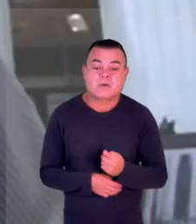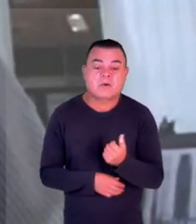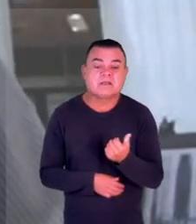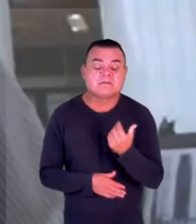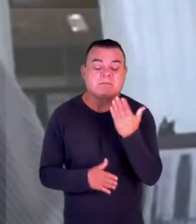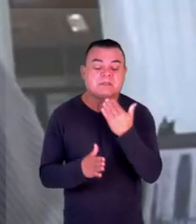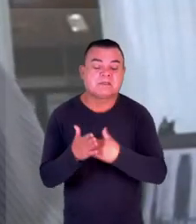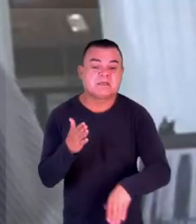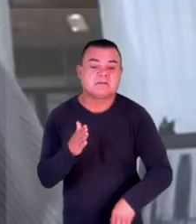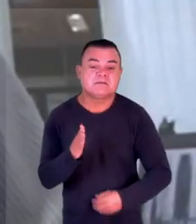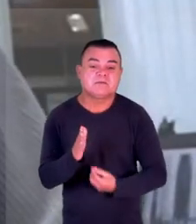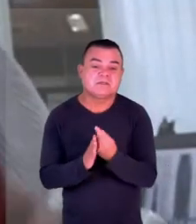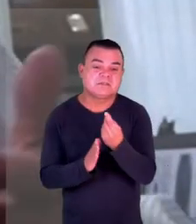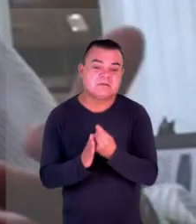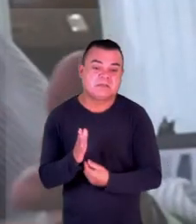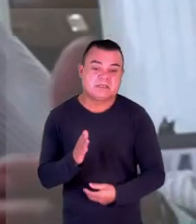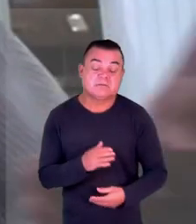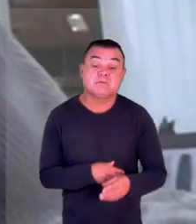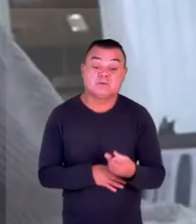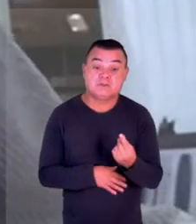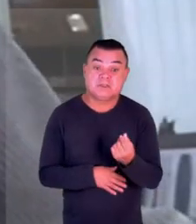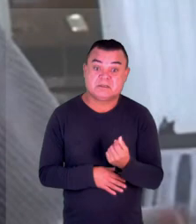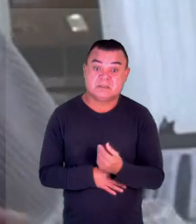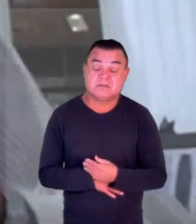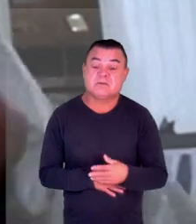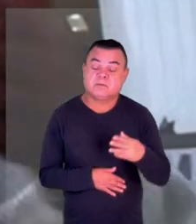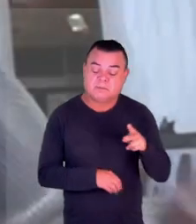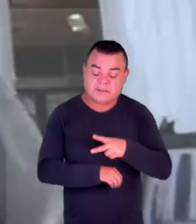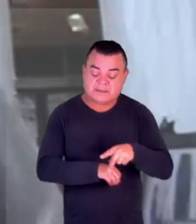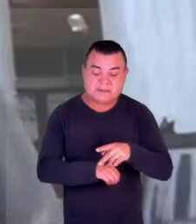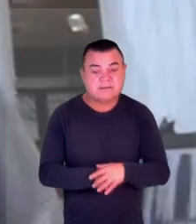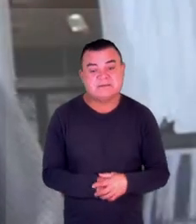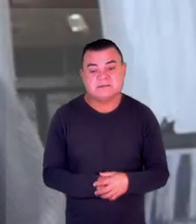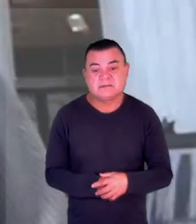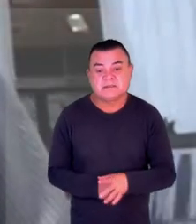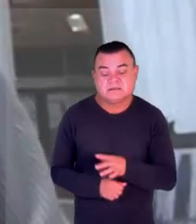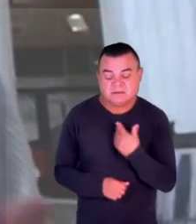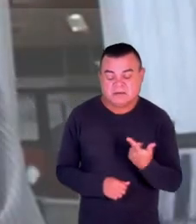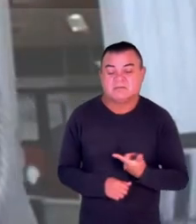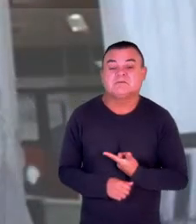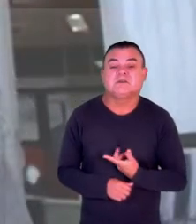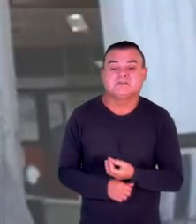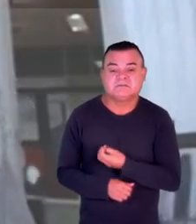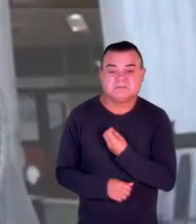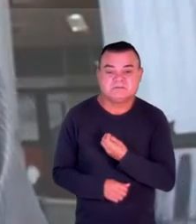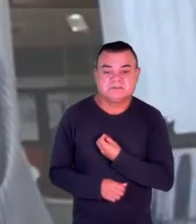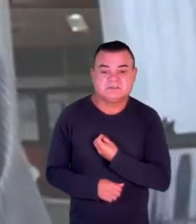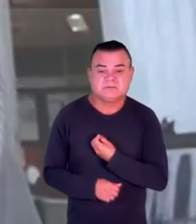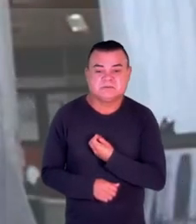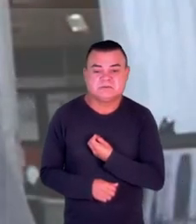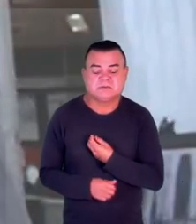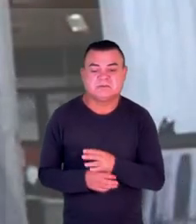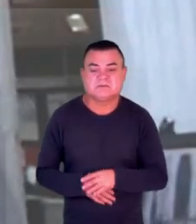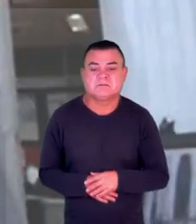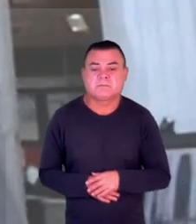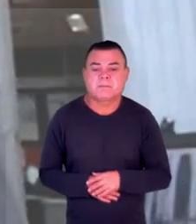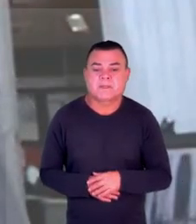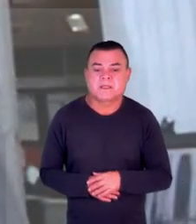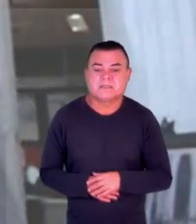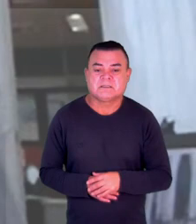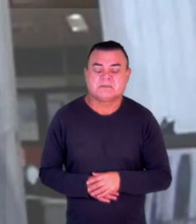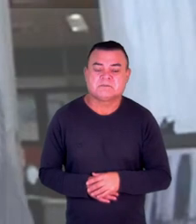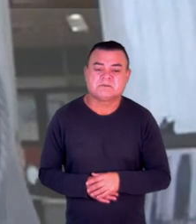união e e e e enfim convivemos com isso né já há eh eh